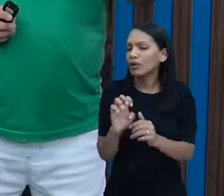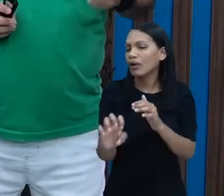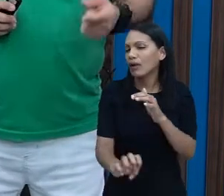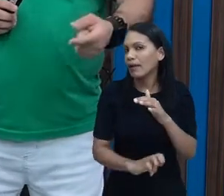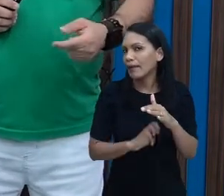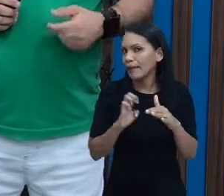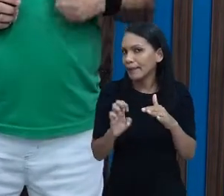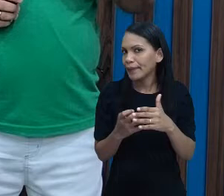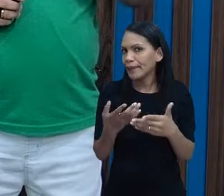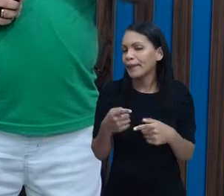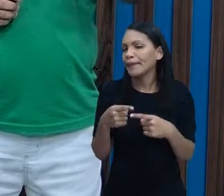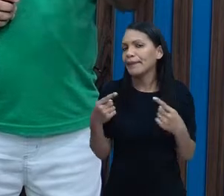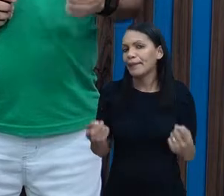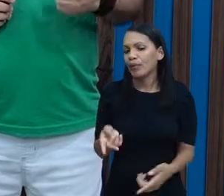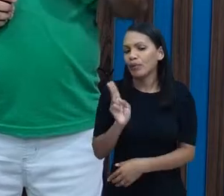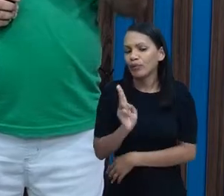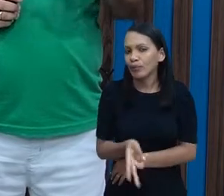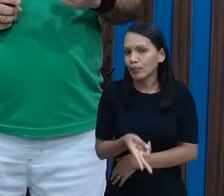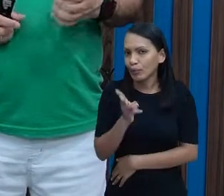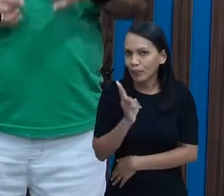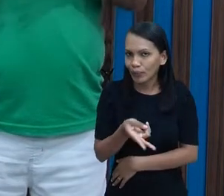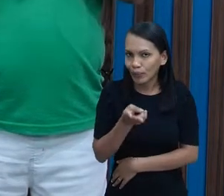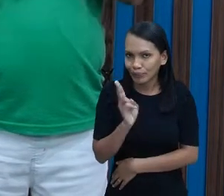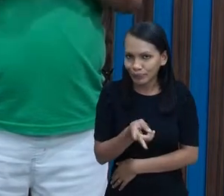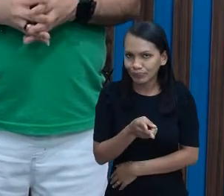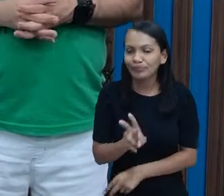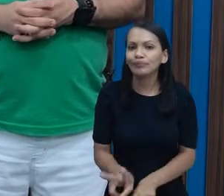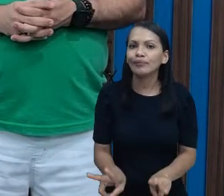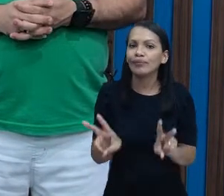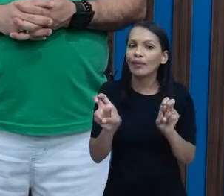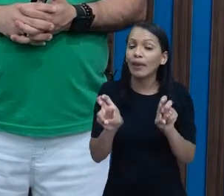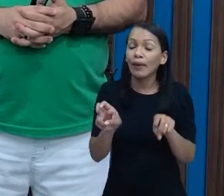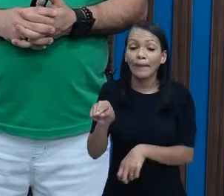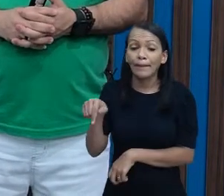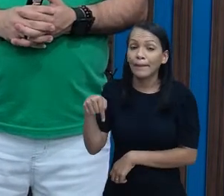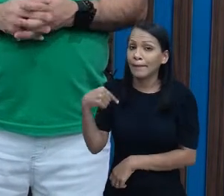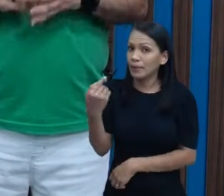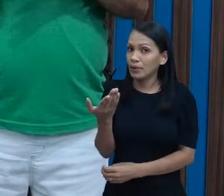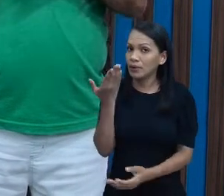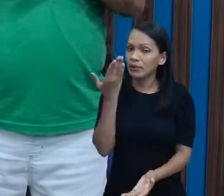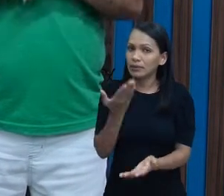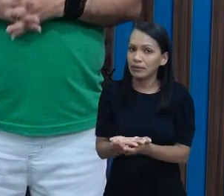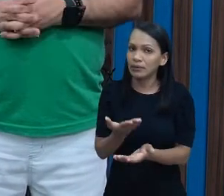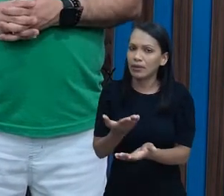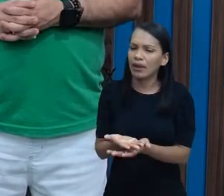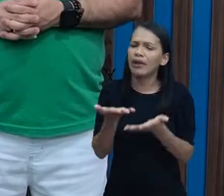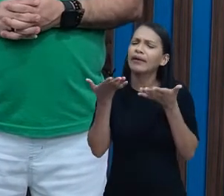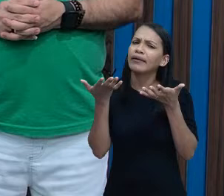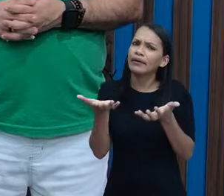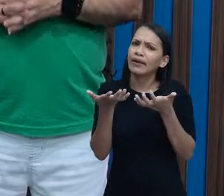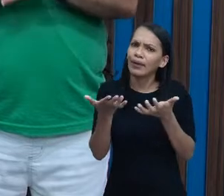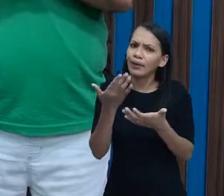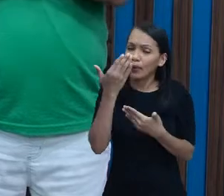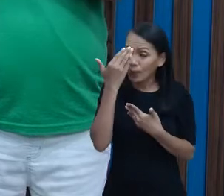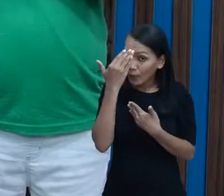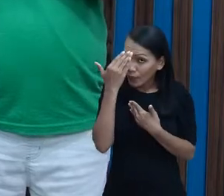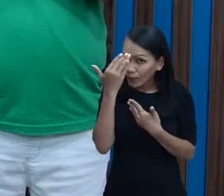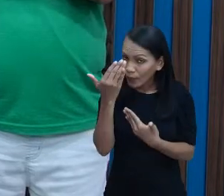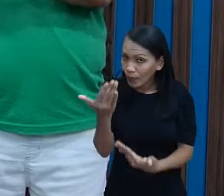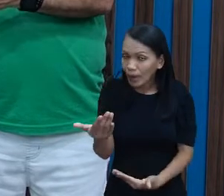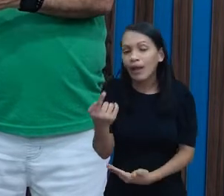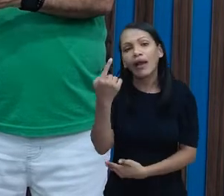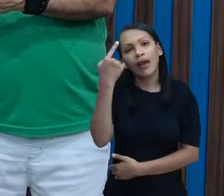vai continuar discutindo essa temática na nossa próxima aula. Quero agradecer aqui